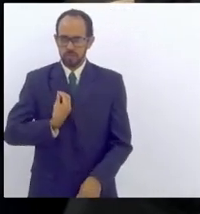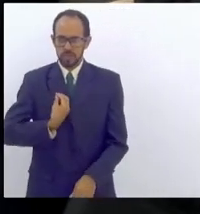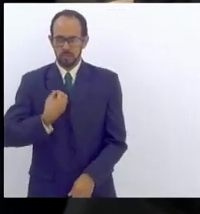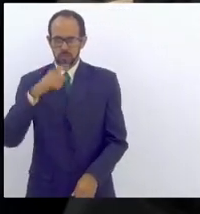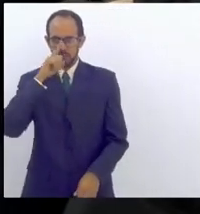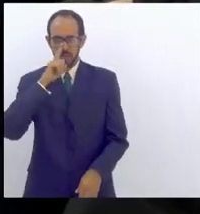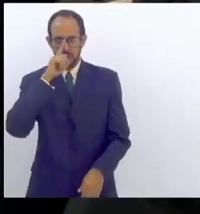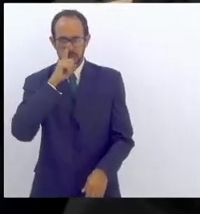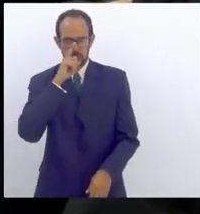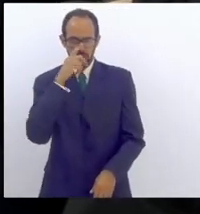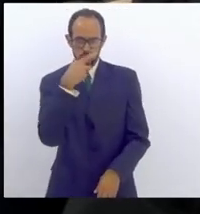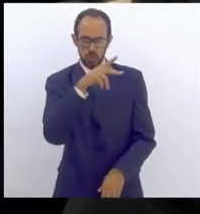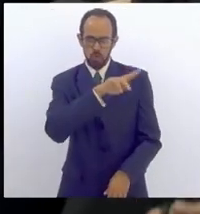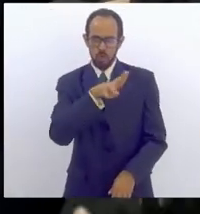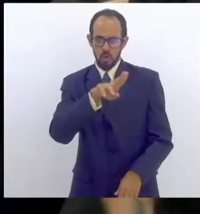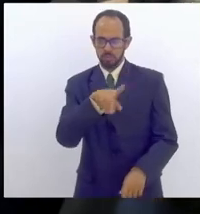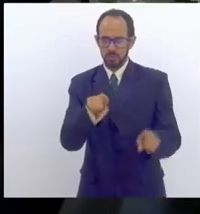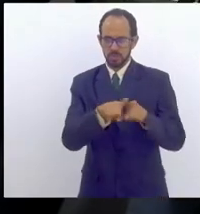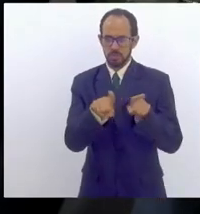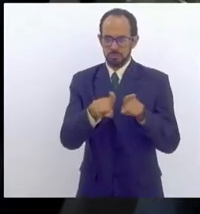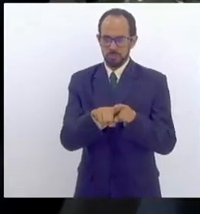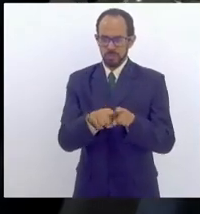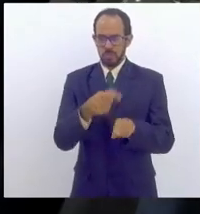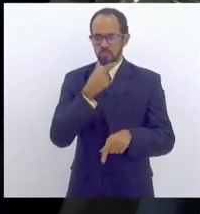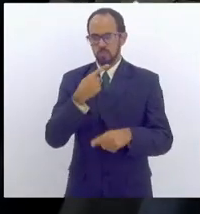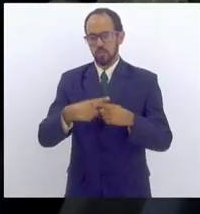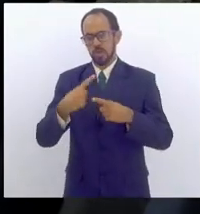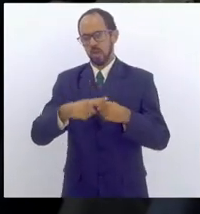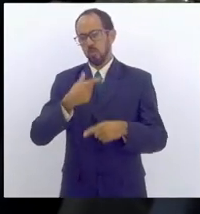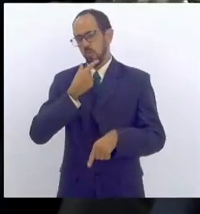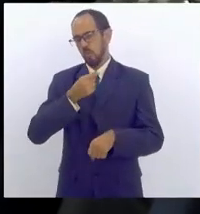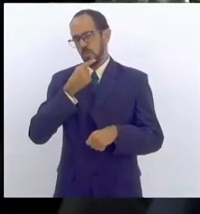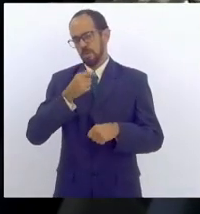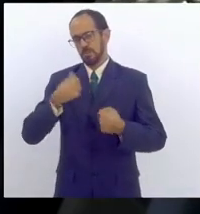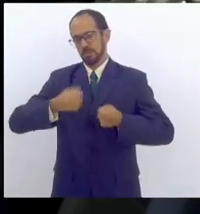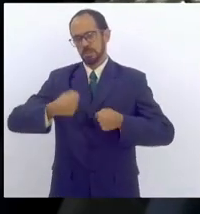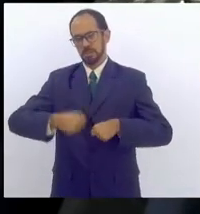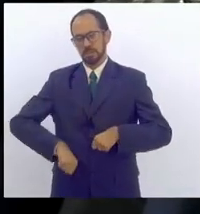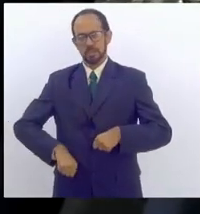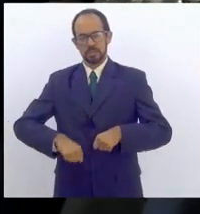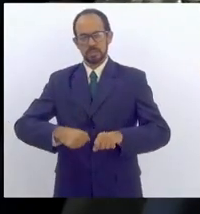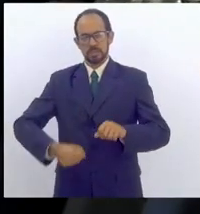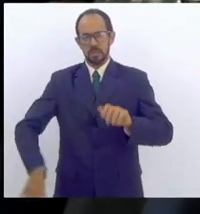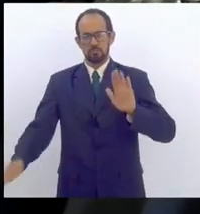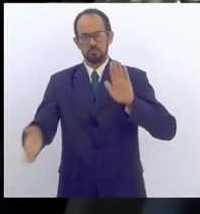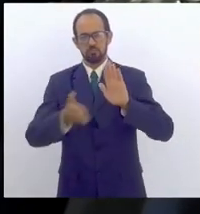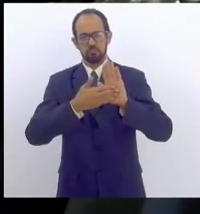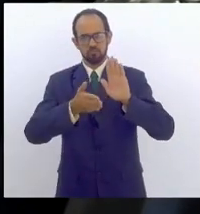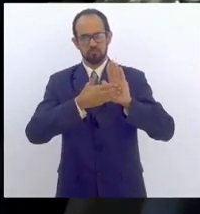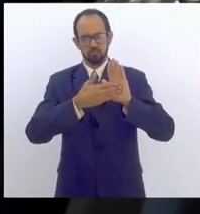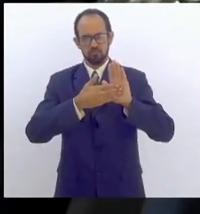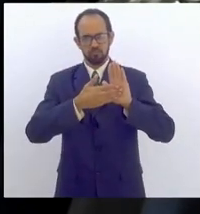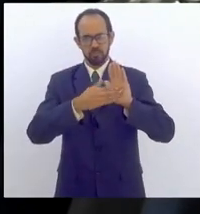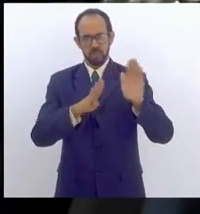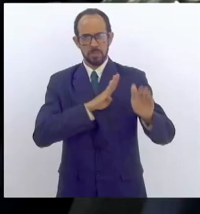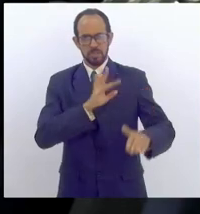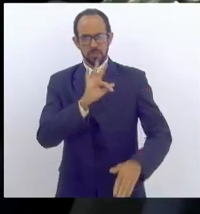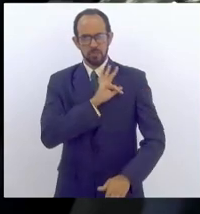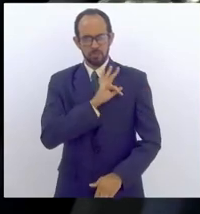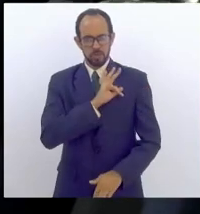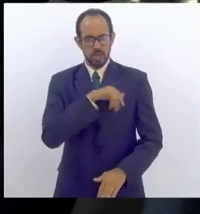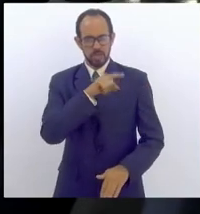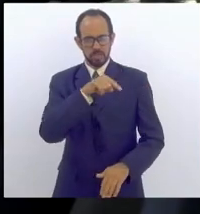tem nome, porque o homem tem que ter palavra. E na Baixada Fluminense, a moeda corrente do político é